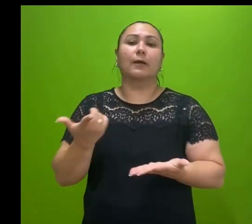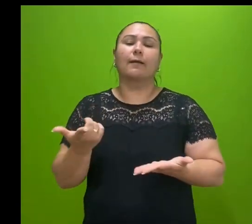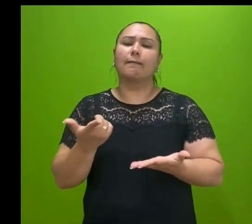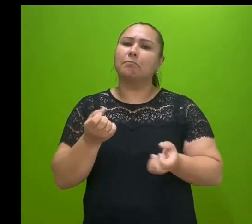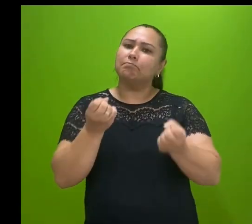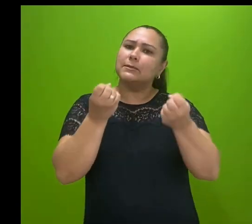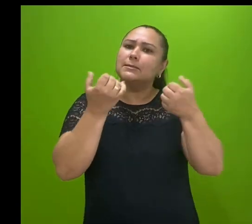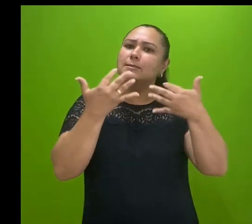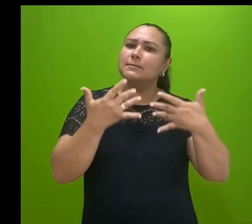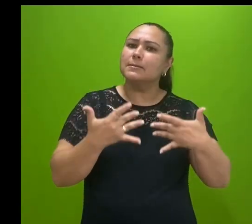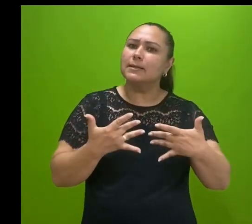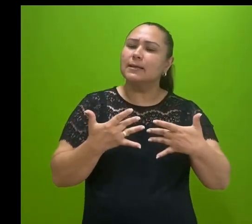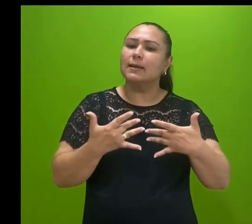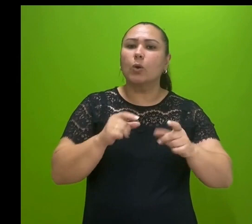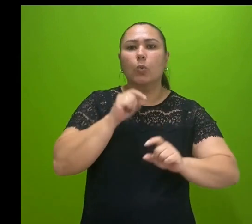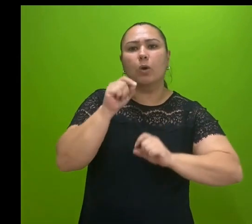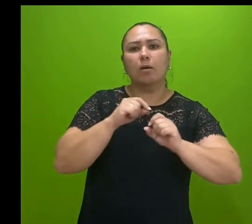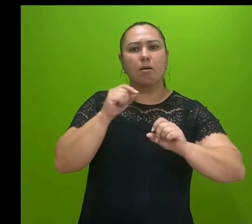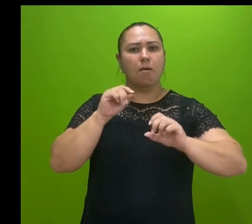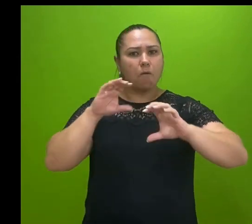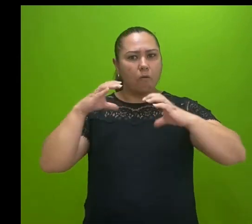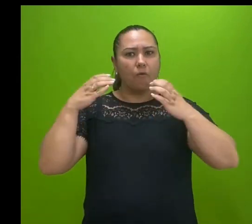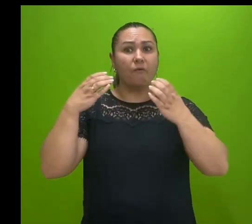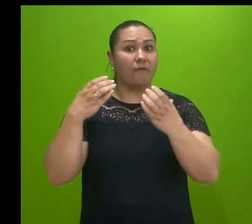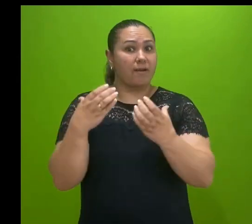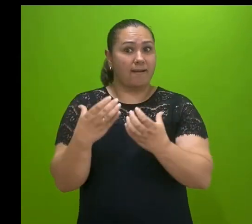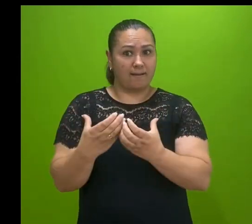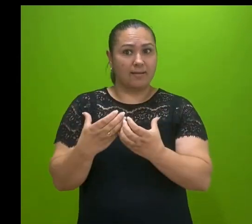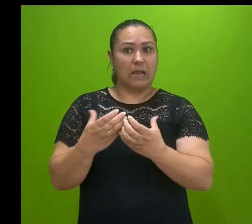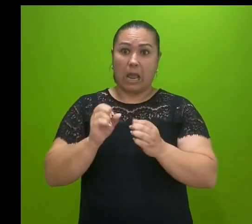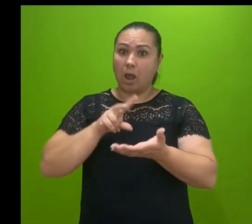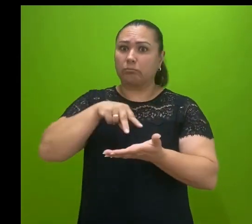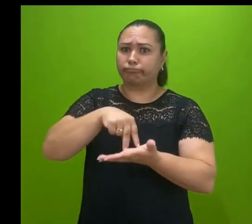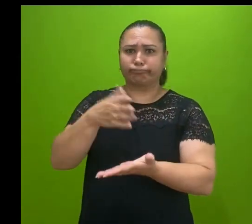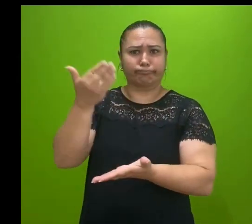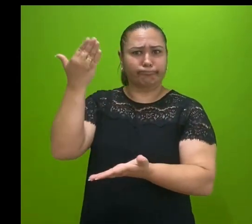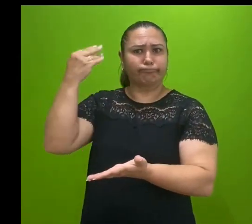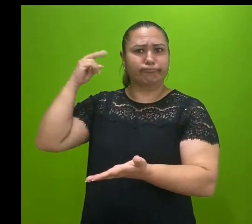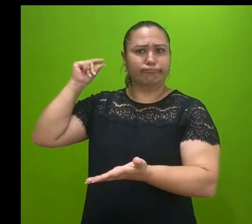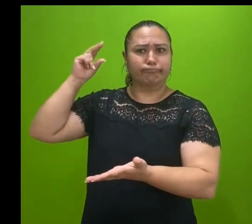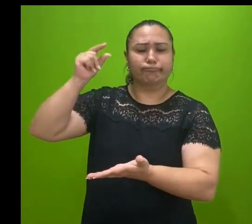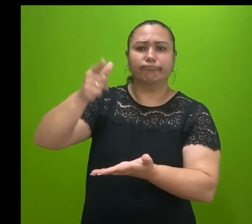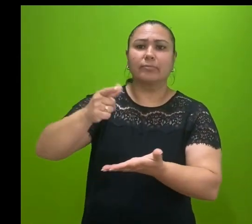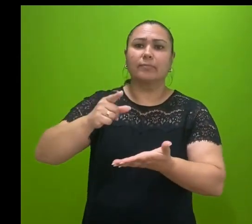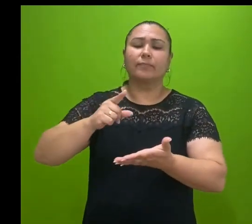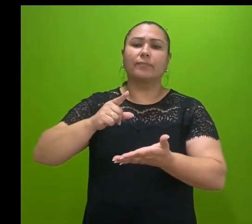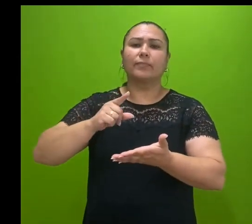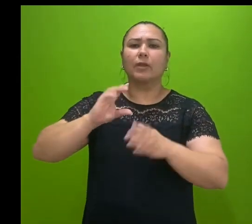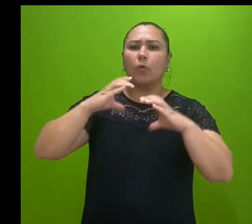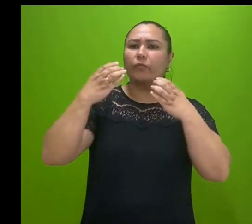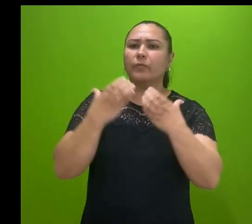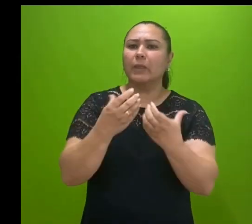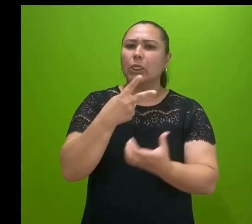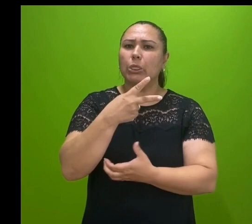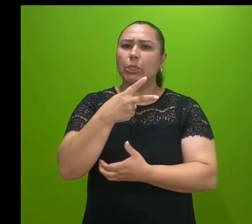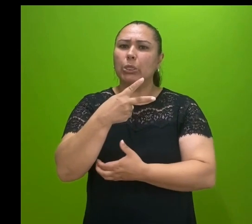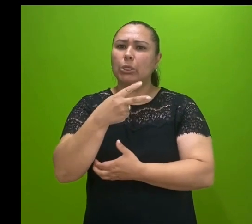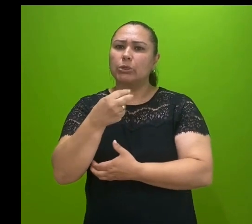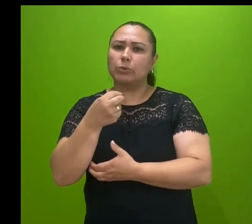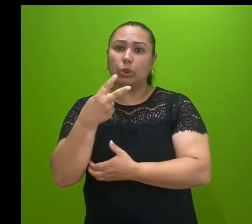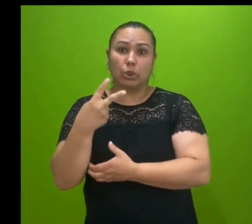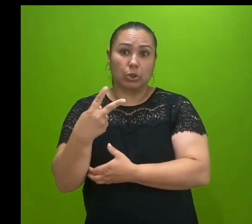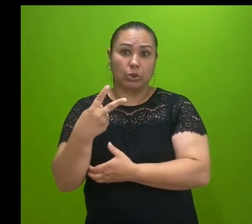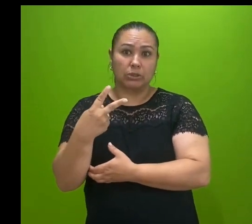Então, a Sueli Carneiro, ela fala ainda sobre a conferência, ela é ativista da época